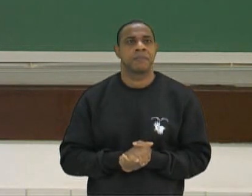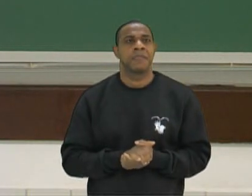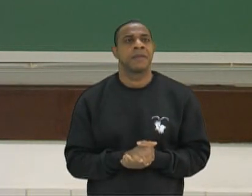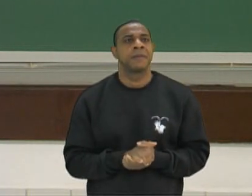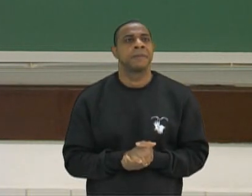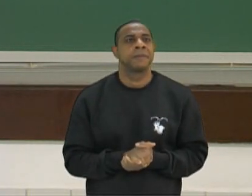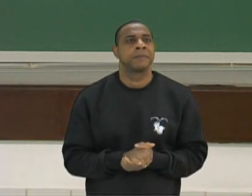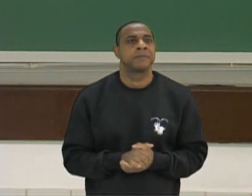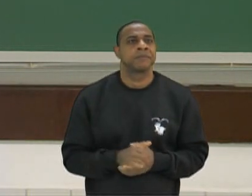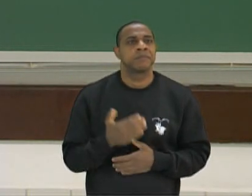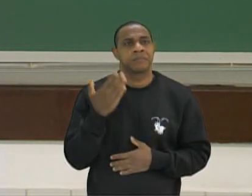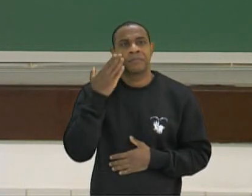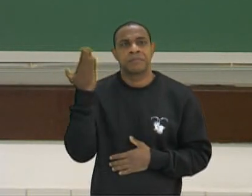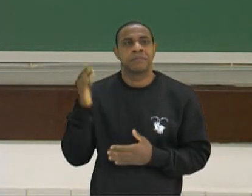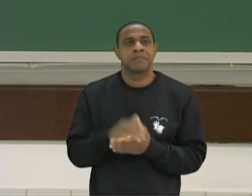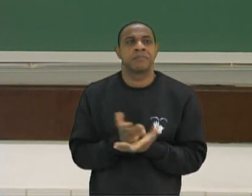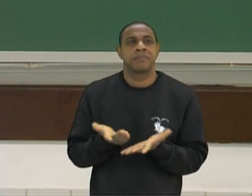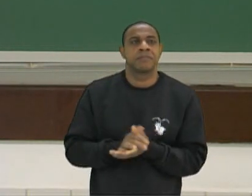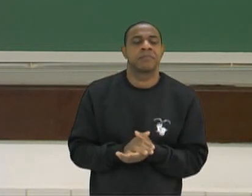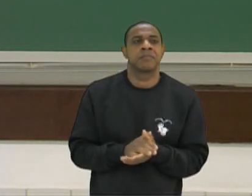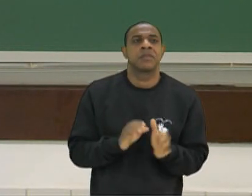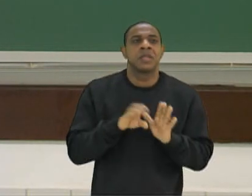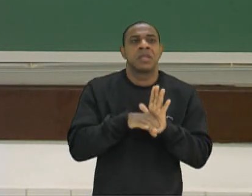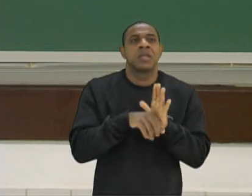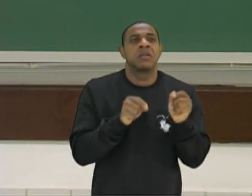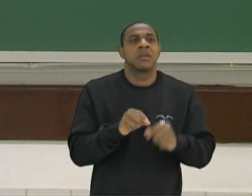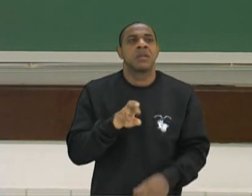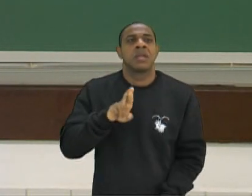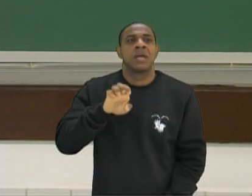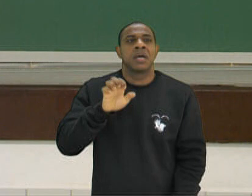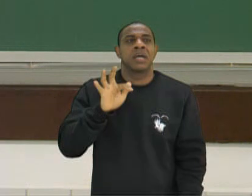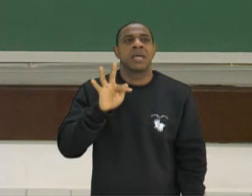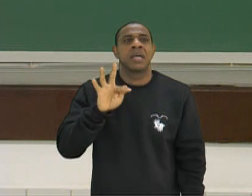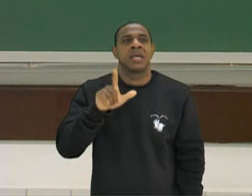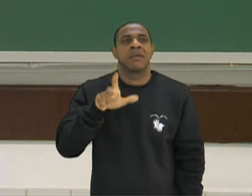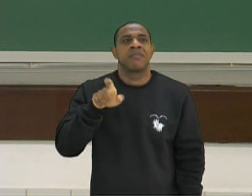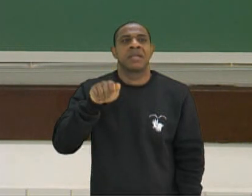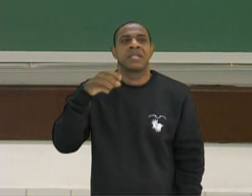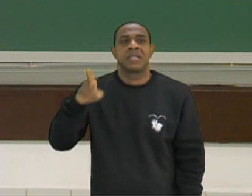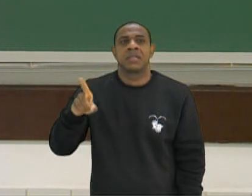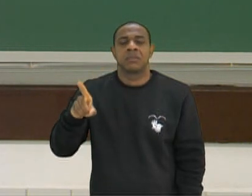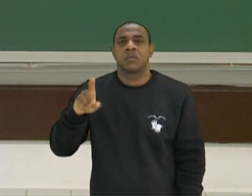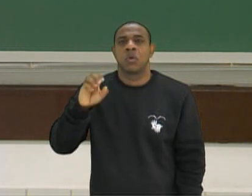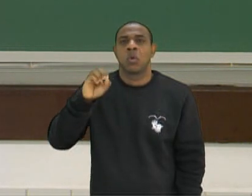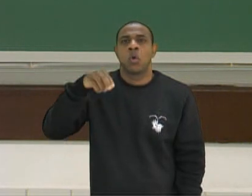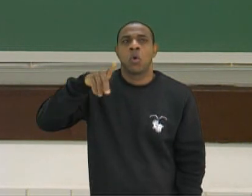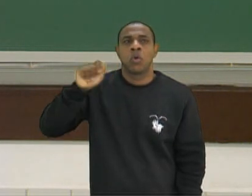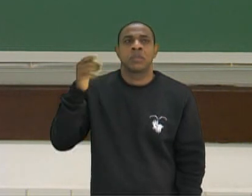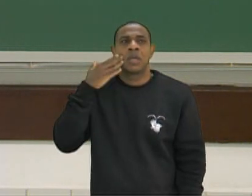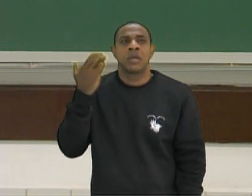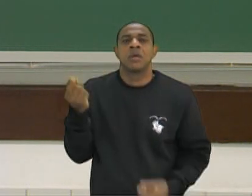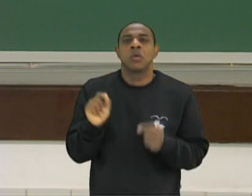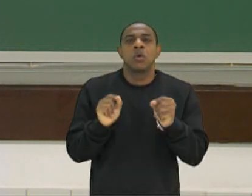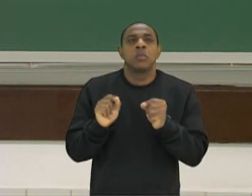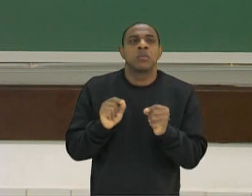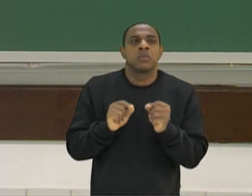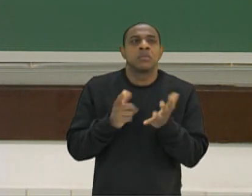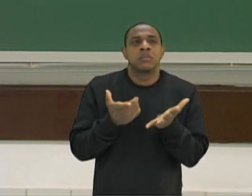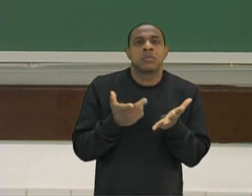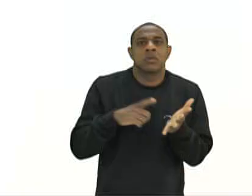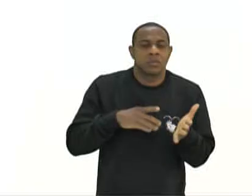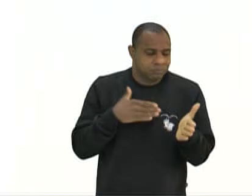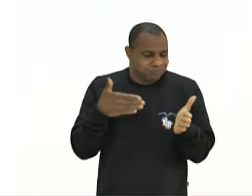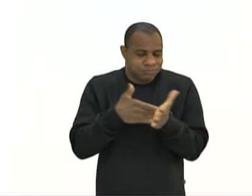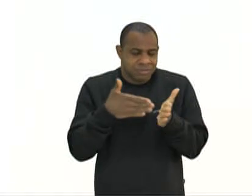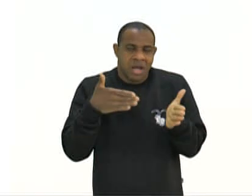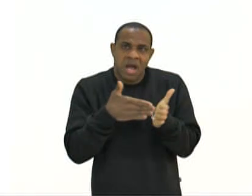tela? Então, olha o que ele diz ali, o conceito da reflexão de onda. É o fenômeno que ocorre quando a frente de onda encontra um